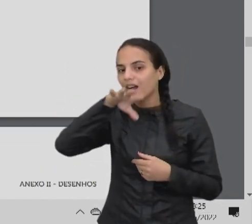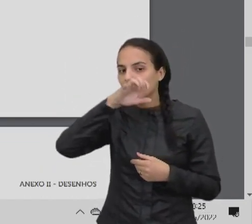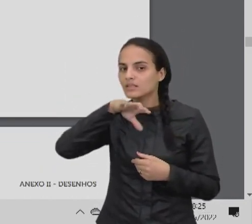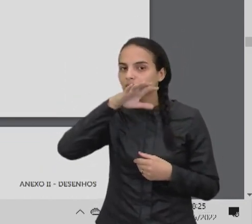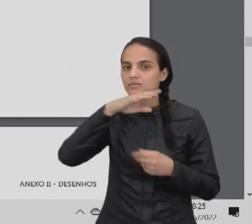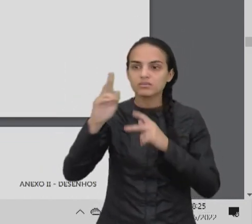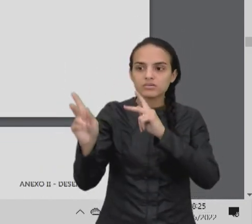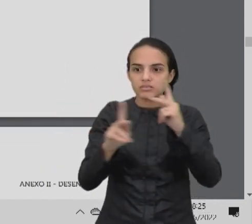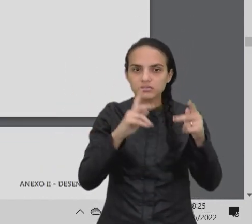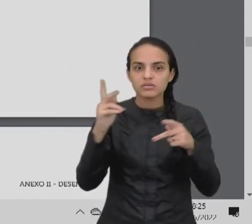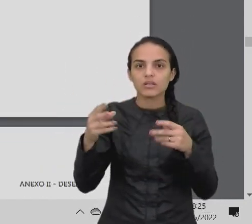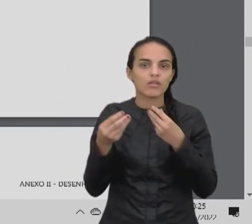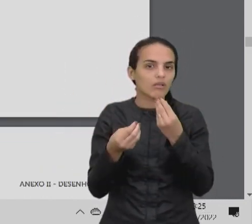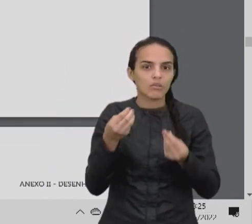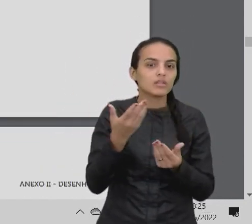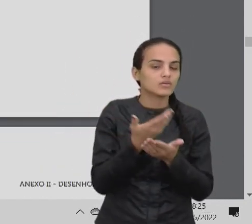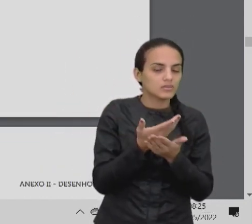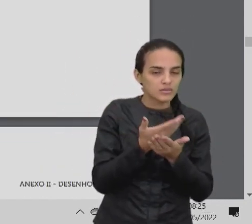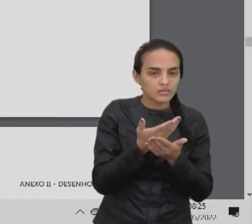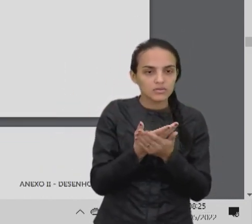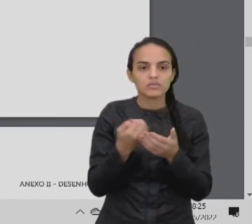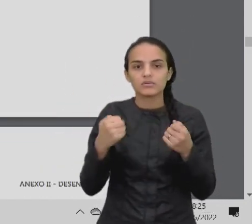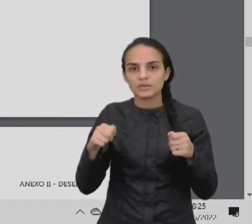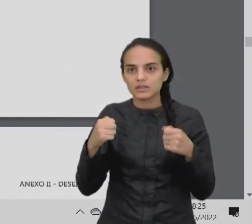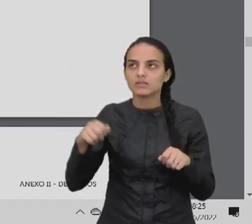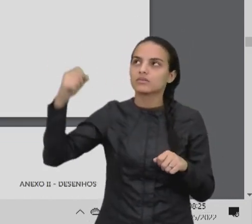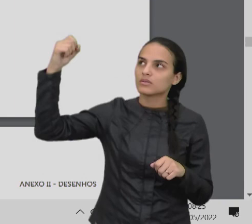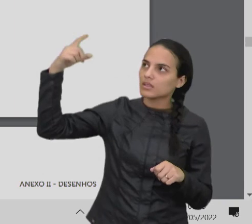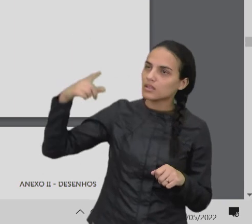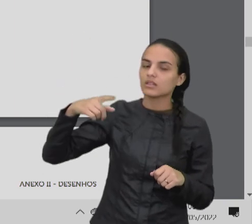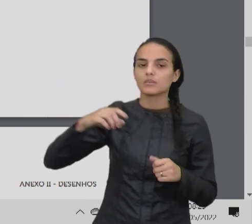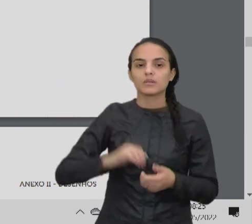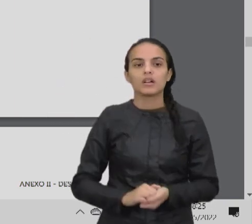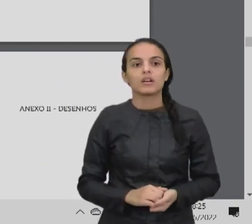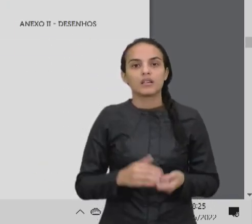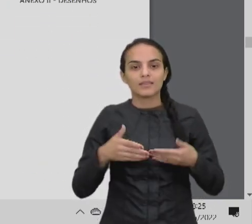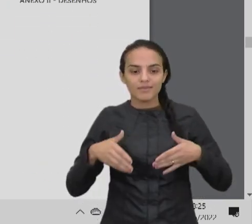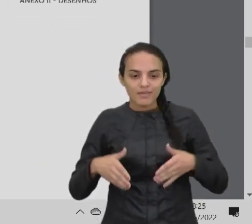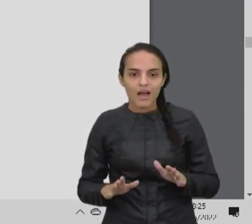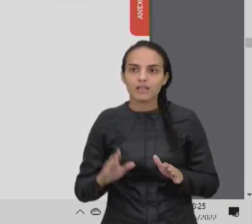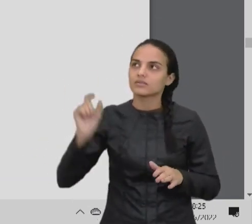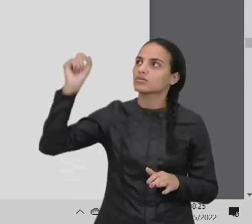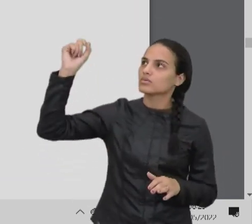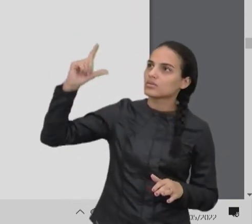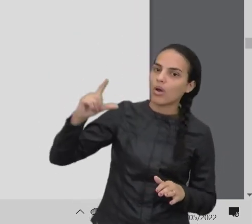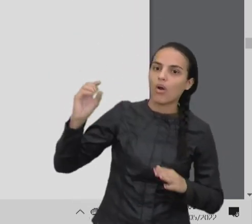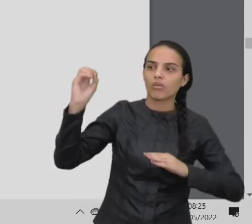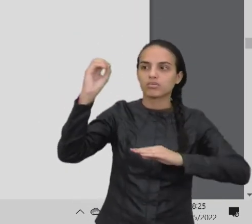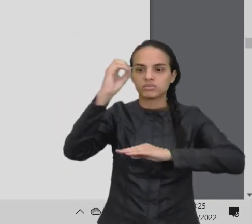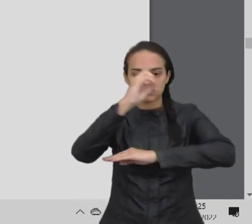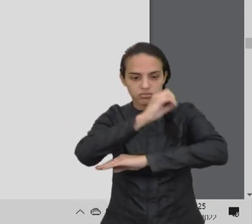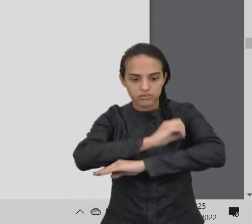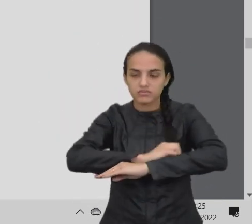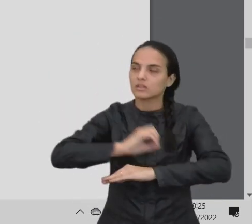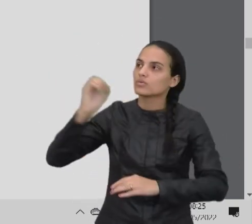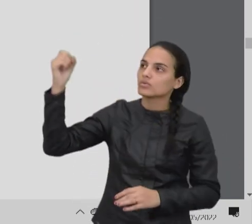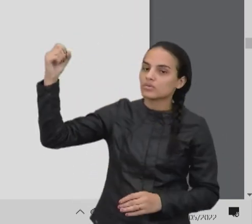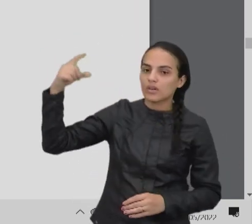o estudo mesmo das condições climáticas, aonde nasce o sol, onde põe o sol. Então isso